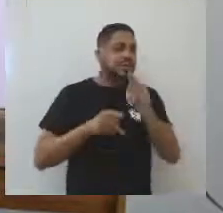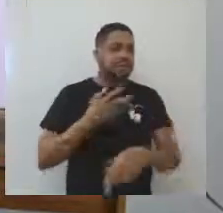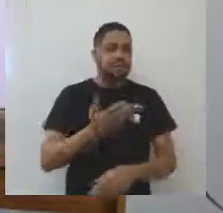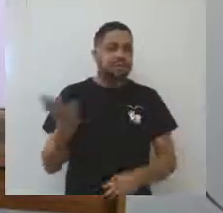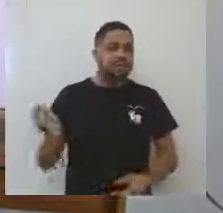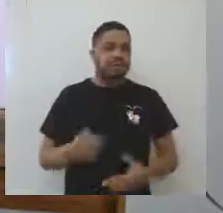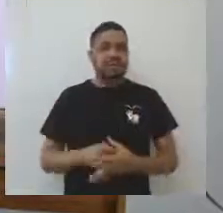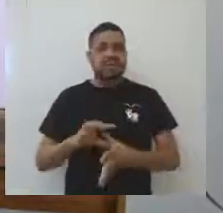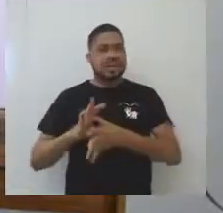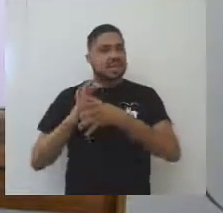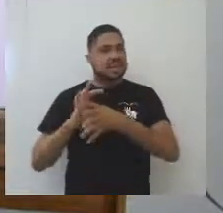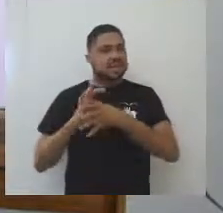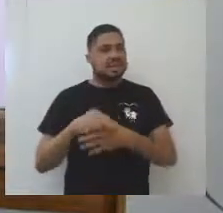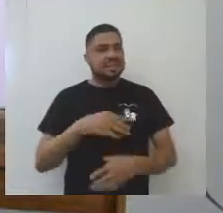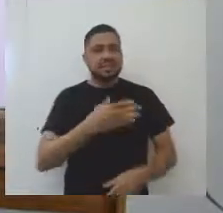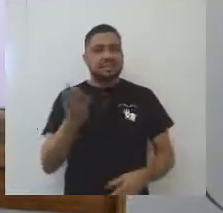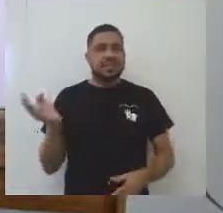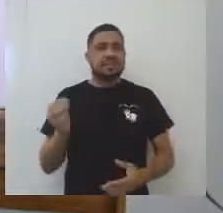aquelas carnes ali do